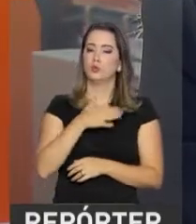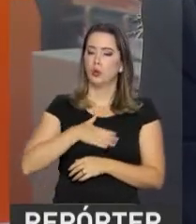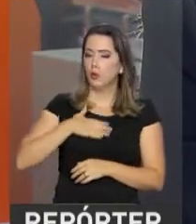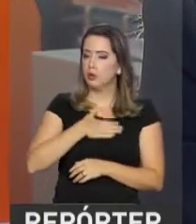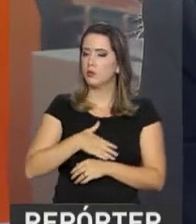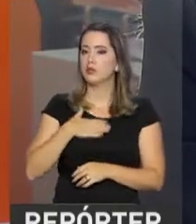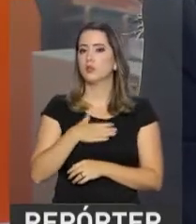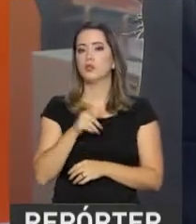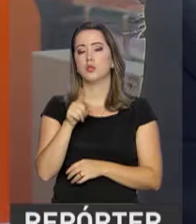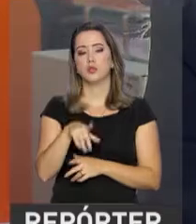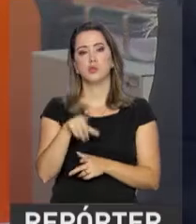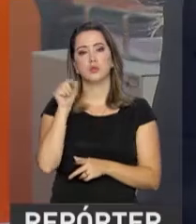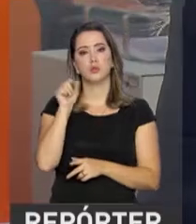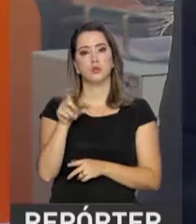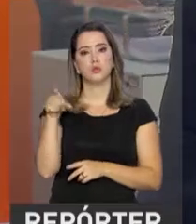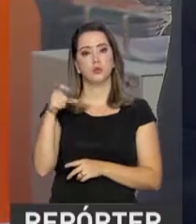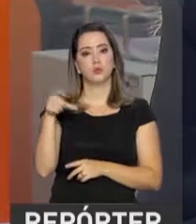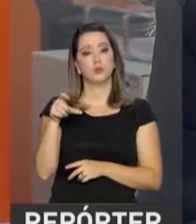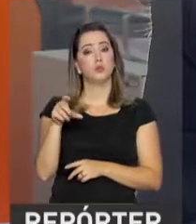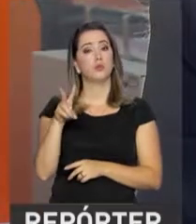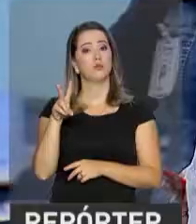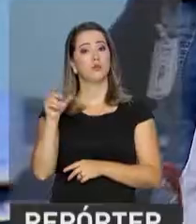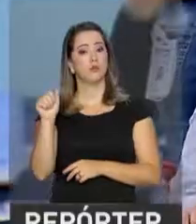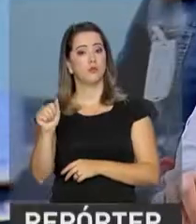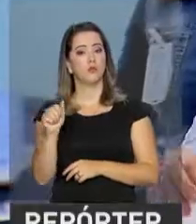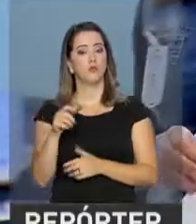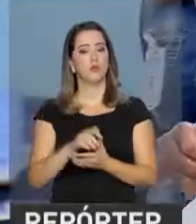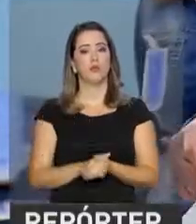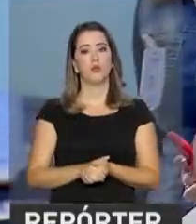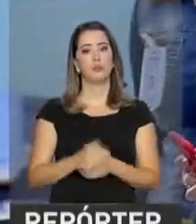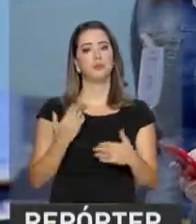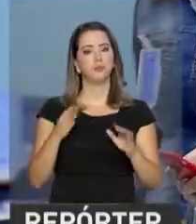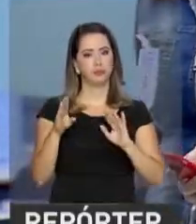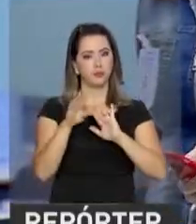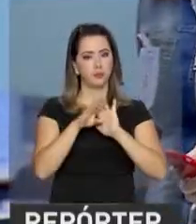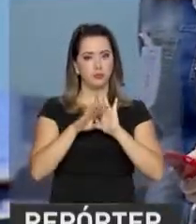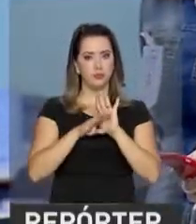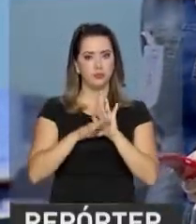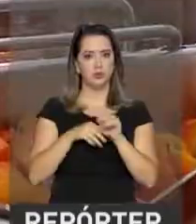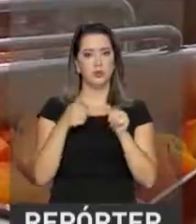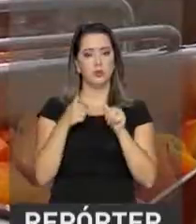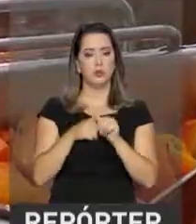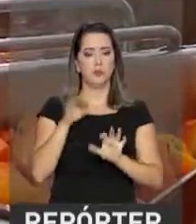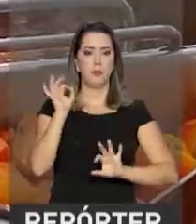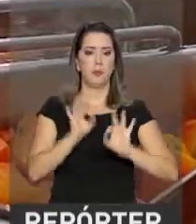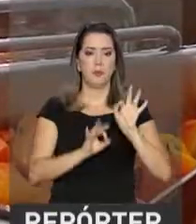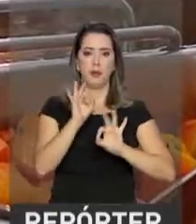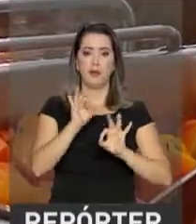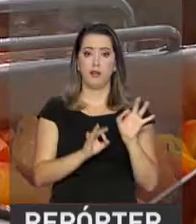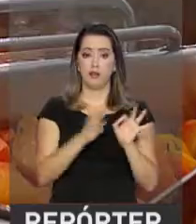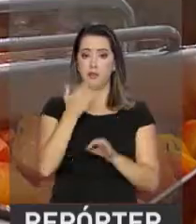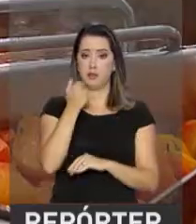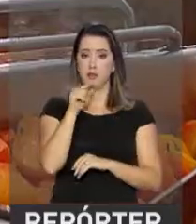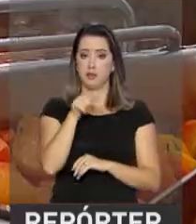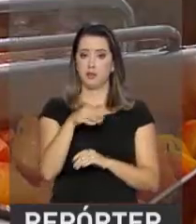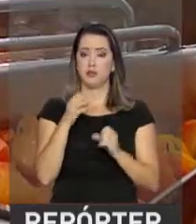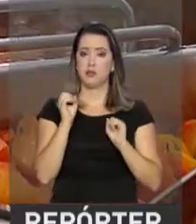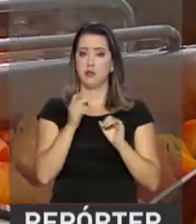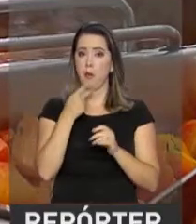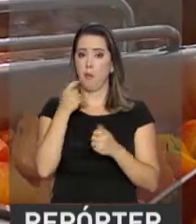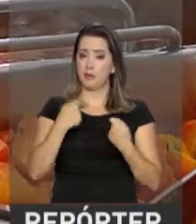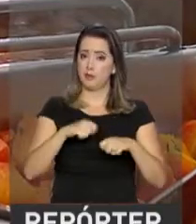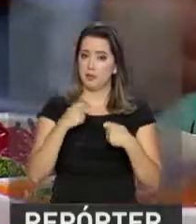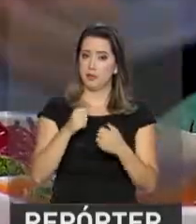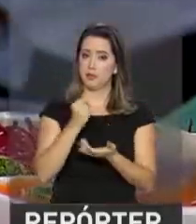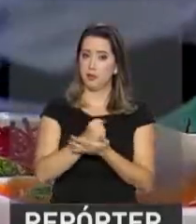optou pelo vale alimentação ou cartão do programa a empresa também pode preparar as refeições sob orientação de um